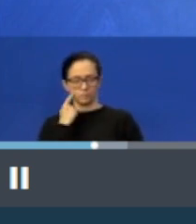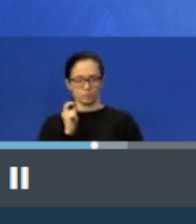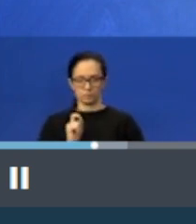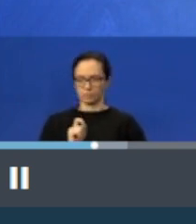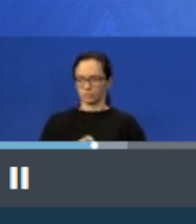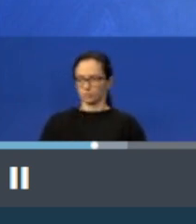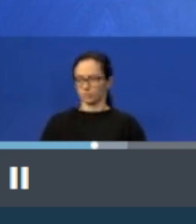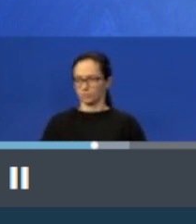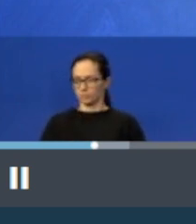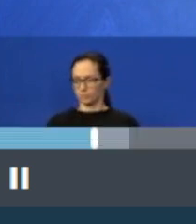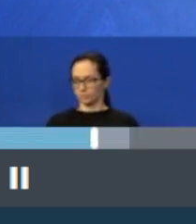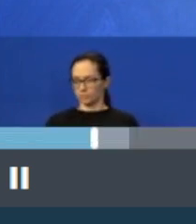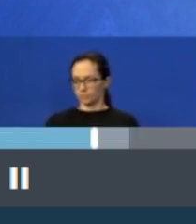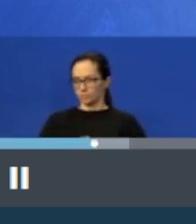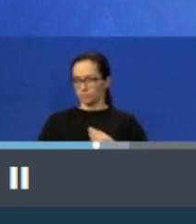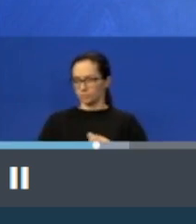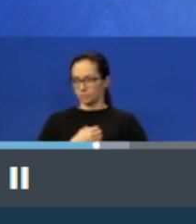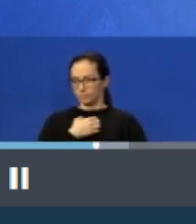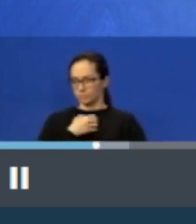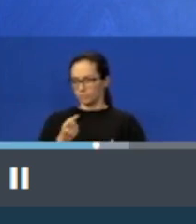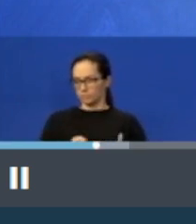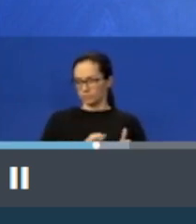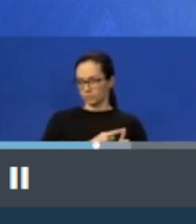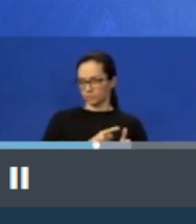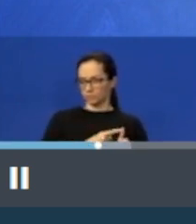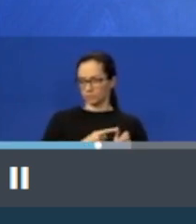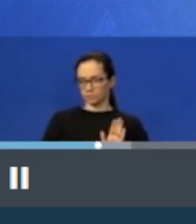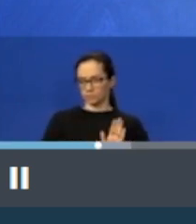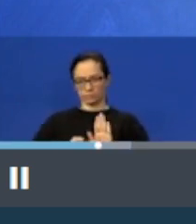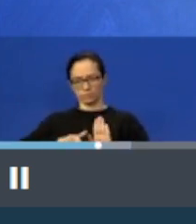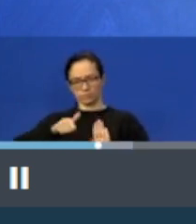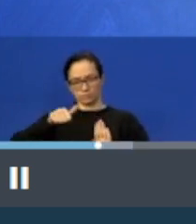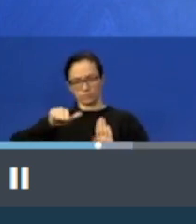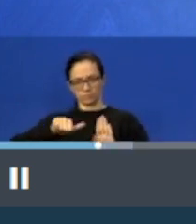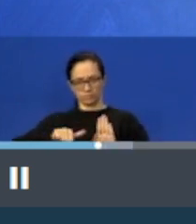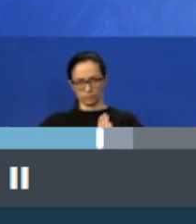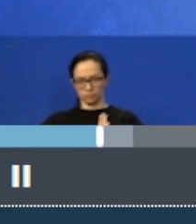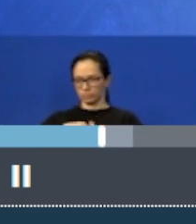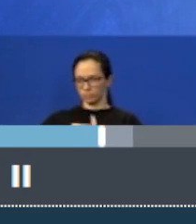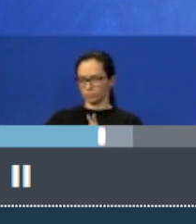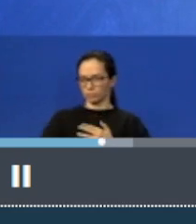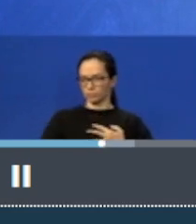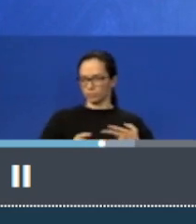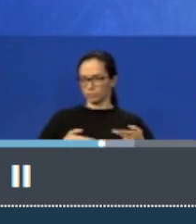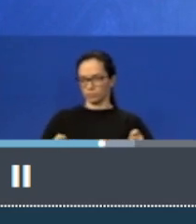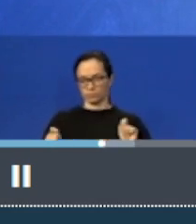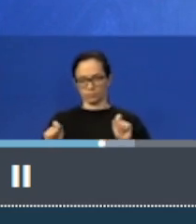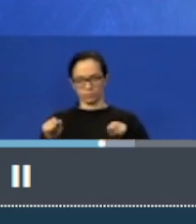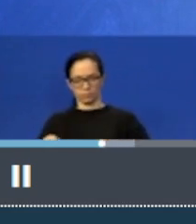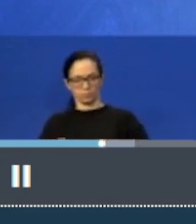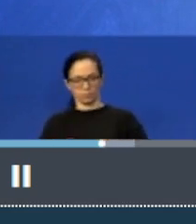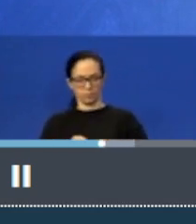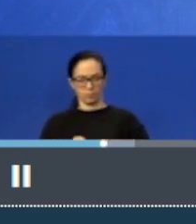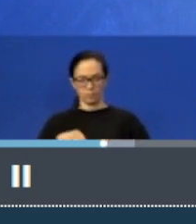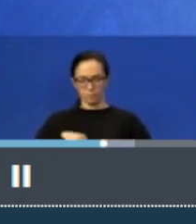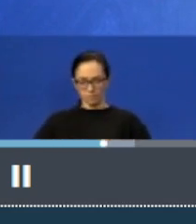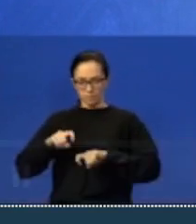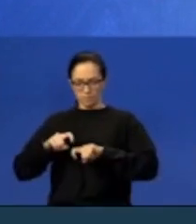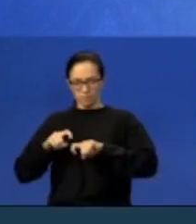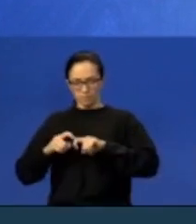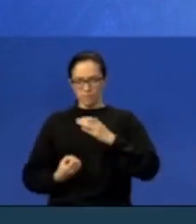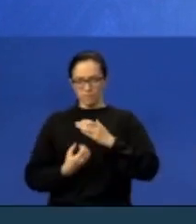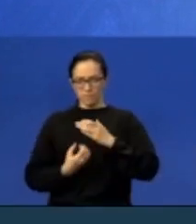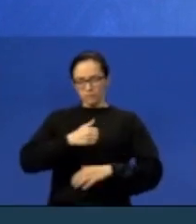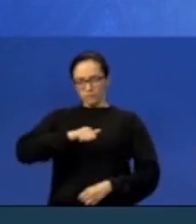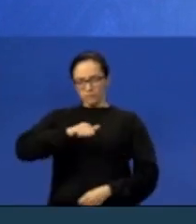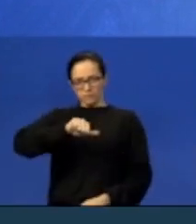é a nossa primeira avaliação, o primeiro método diagnóstico criado na medicina para fazer a avaliação,